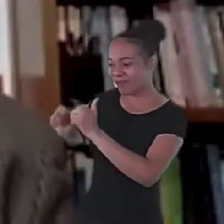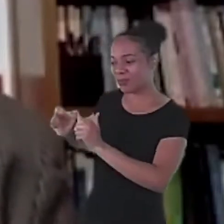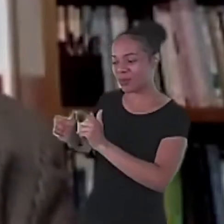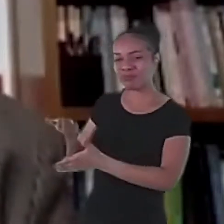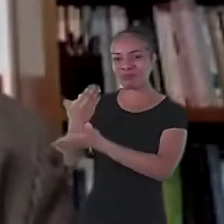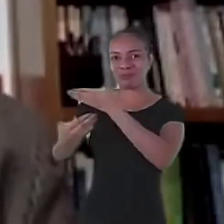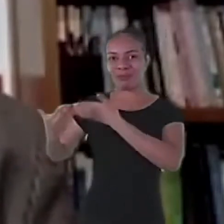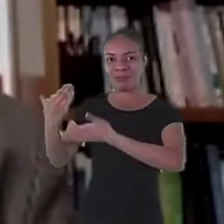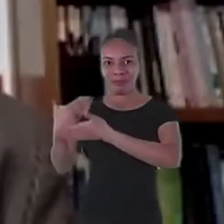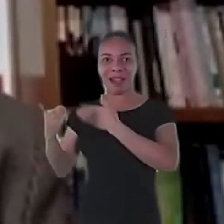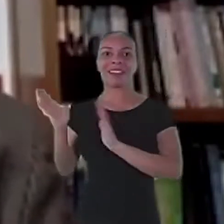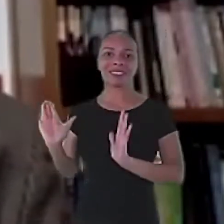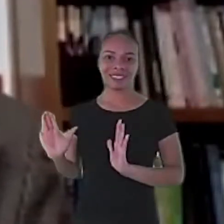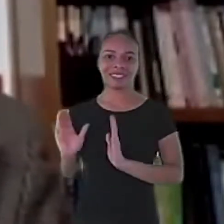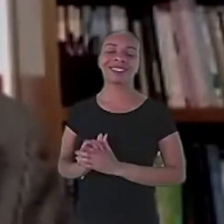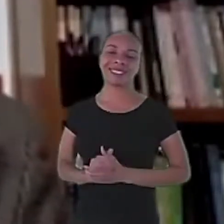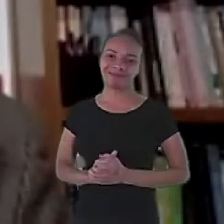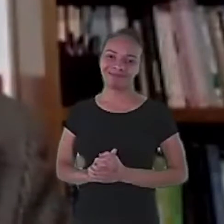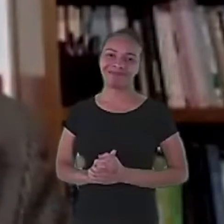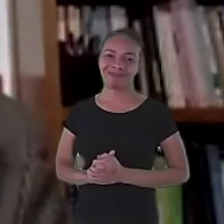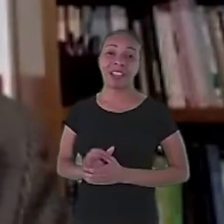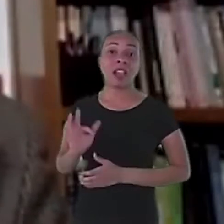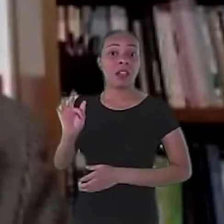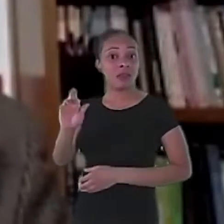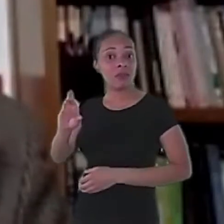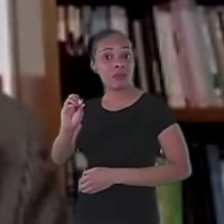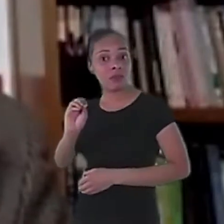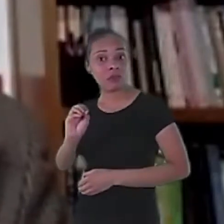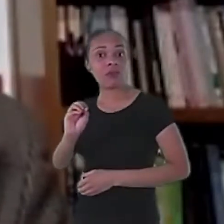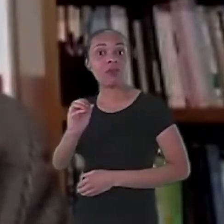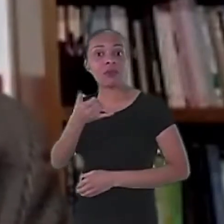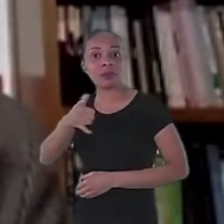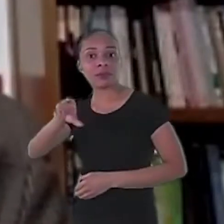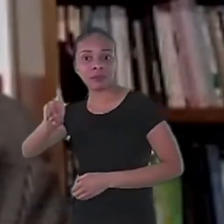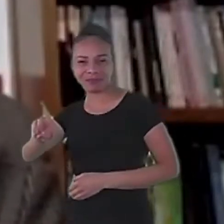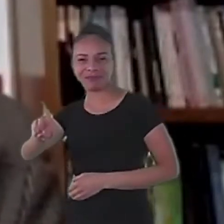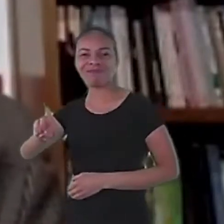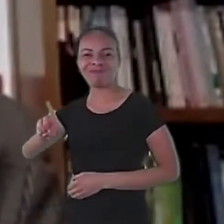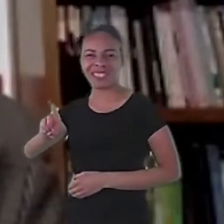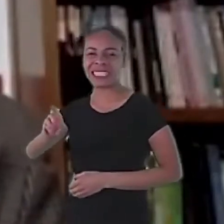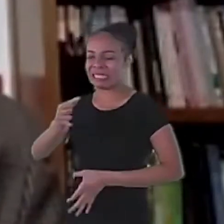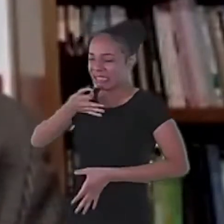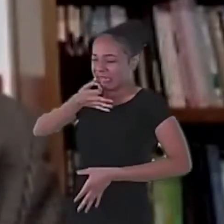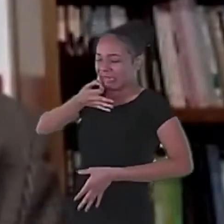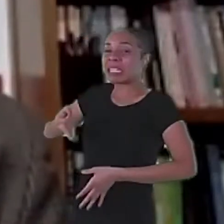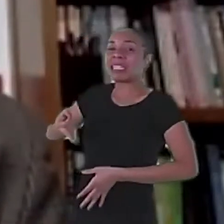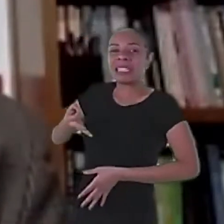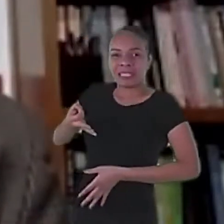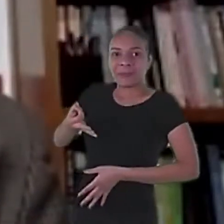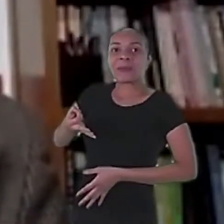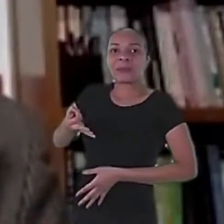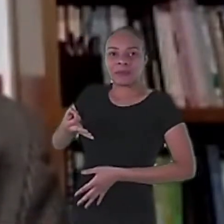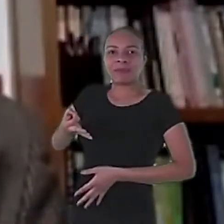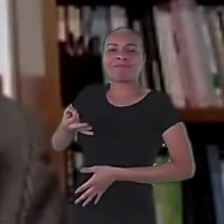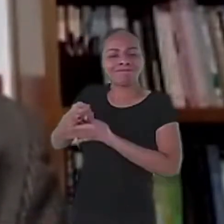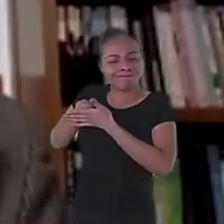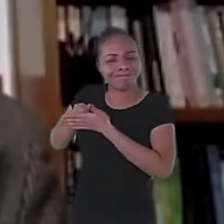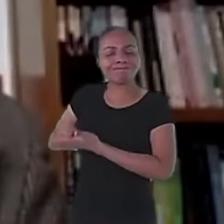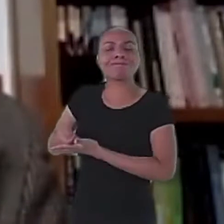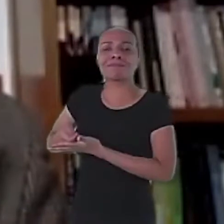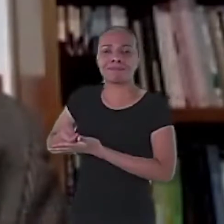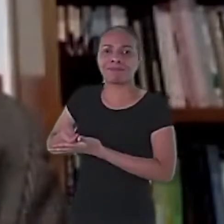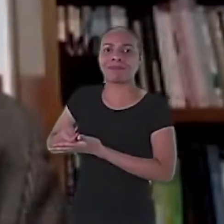Freud criticava severamente essa moralidade dessa